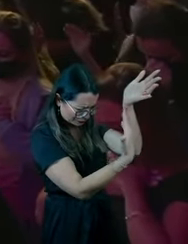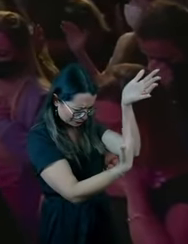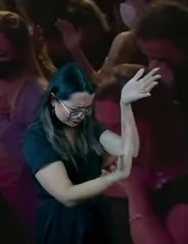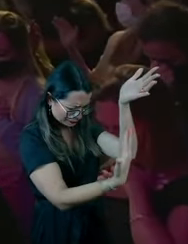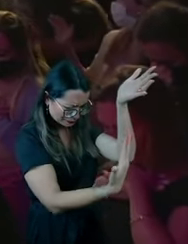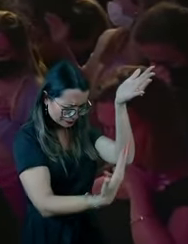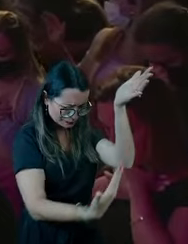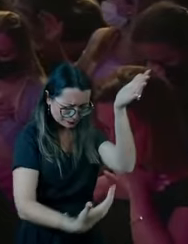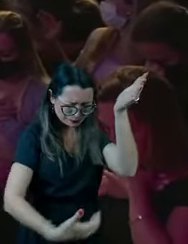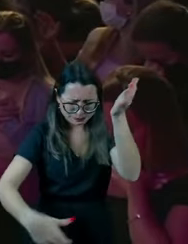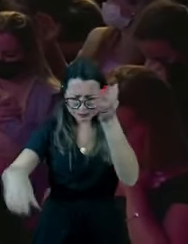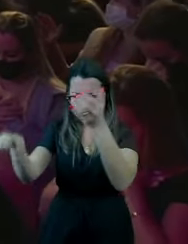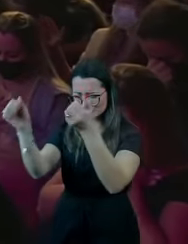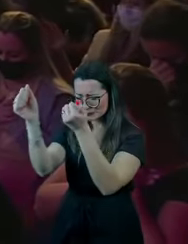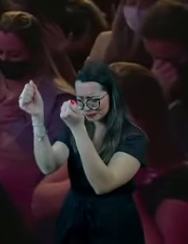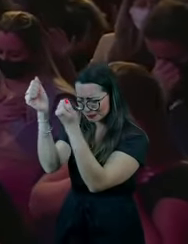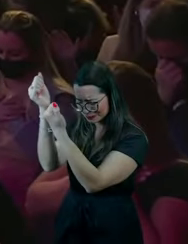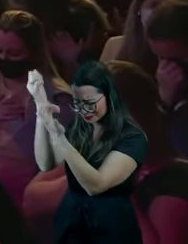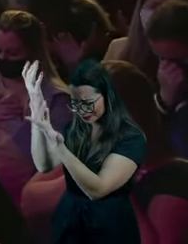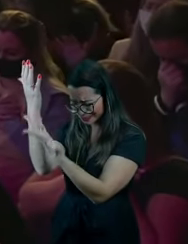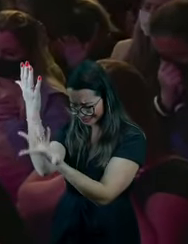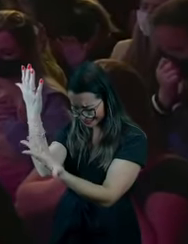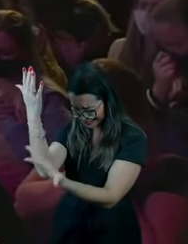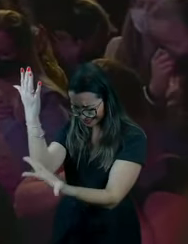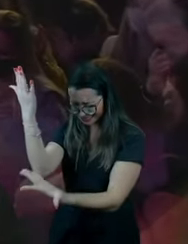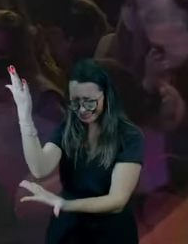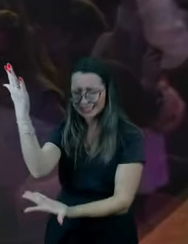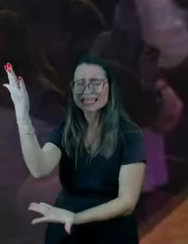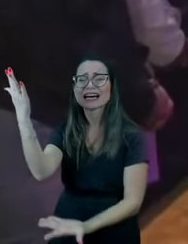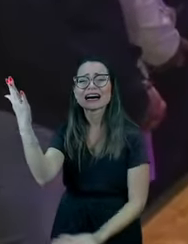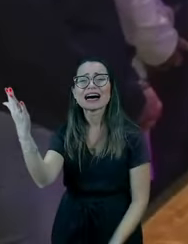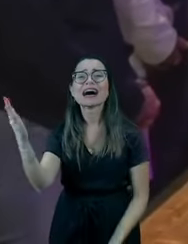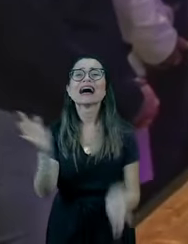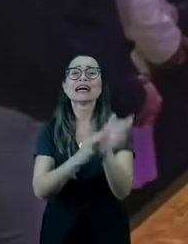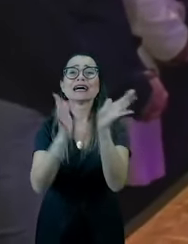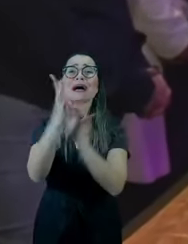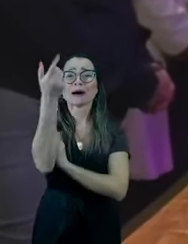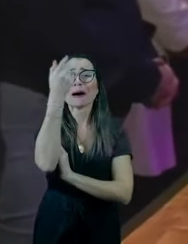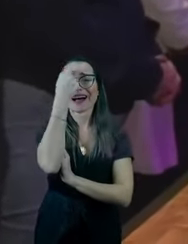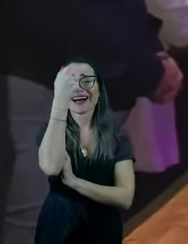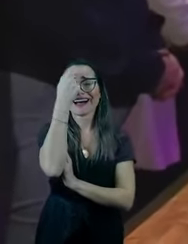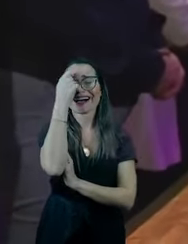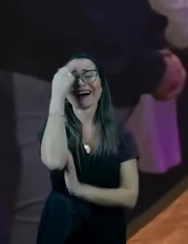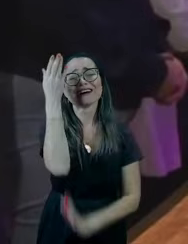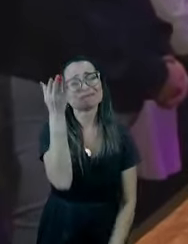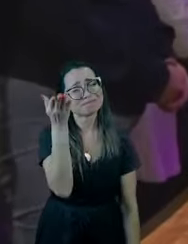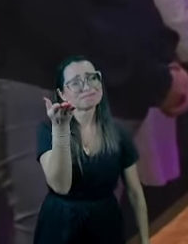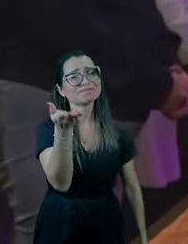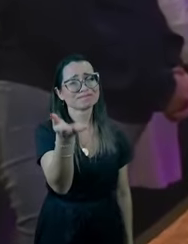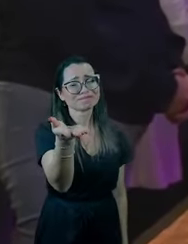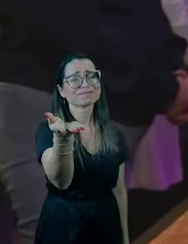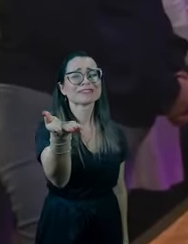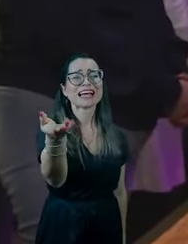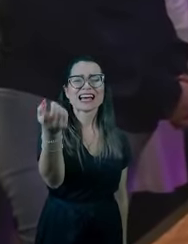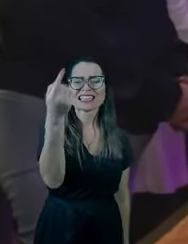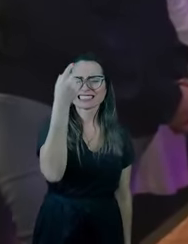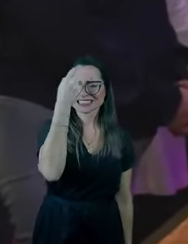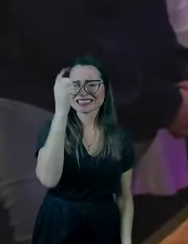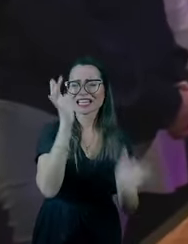derramou sua vida, ele pensava em ti.